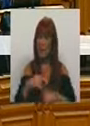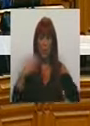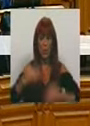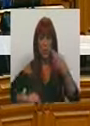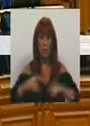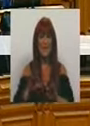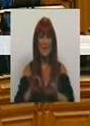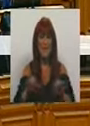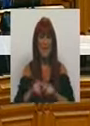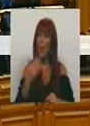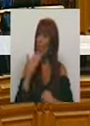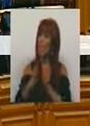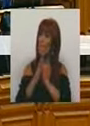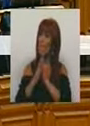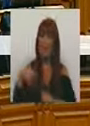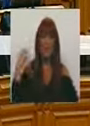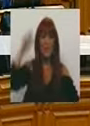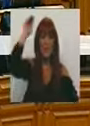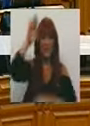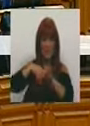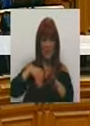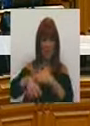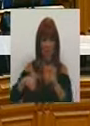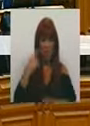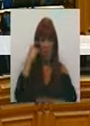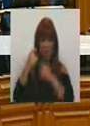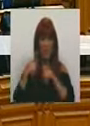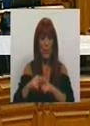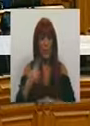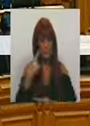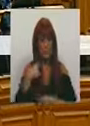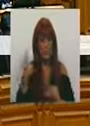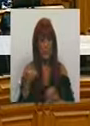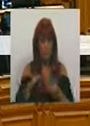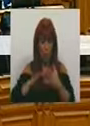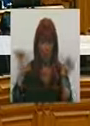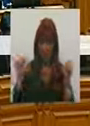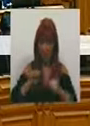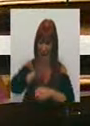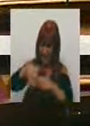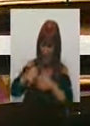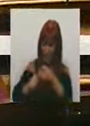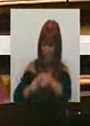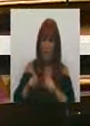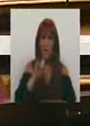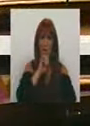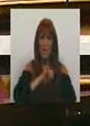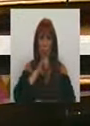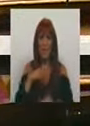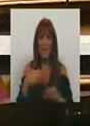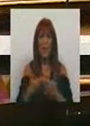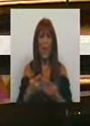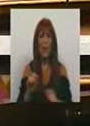Justiça, correspondendo a um apelo do Presidente da República, procuram firmar um pacto que os envolva e possa servir